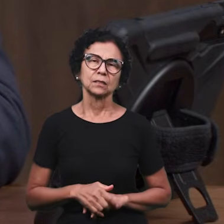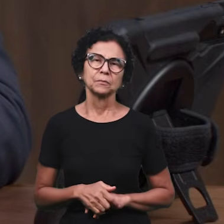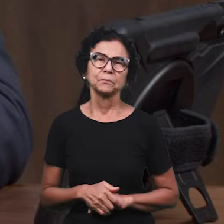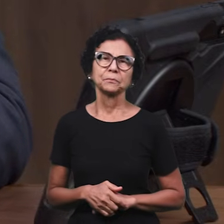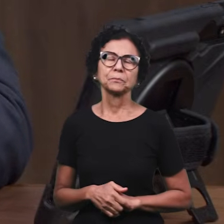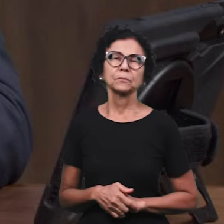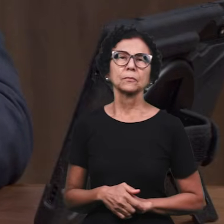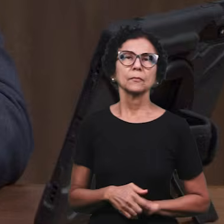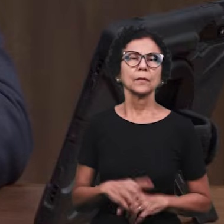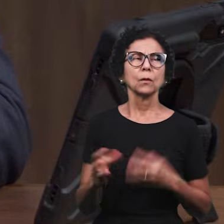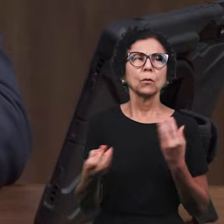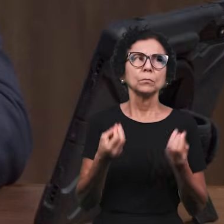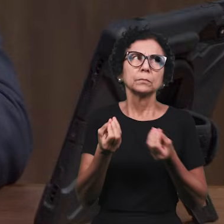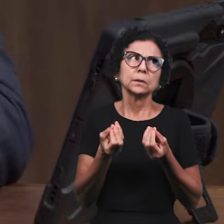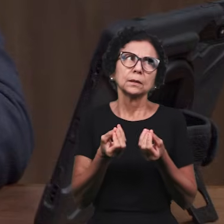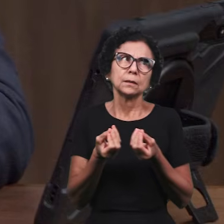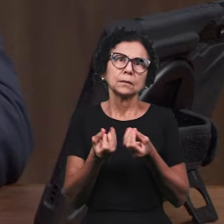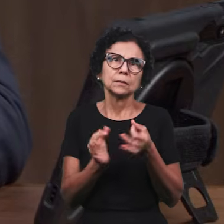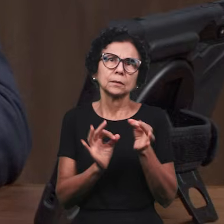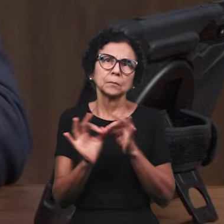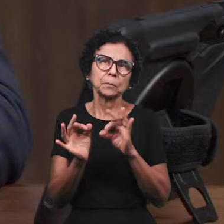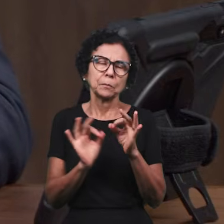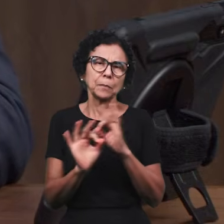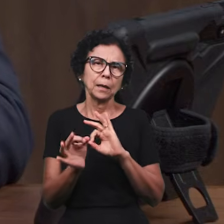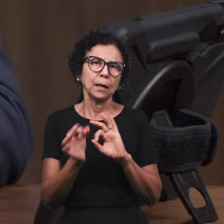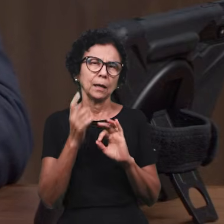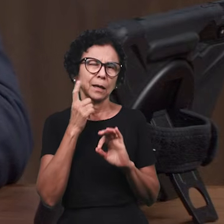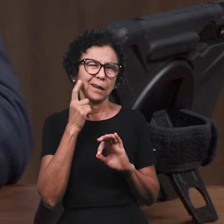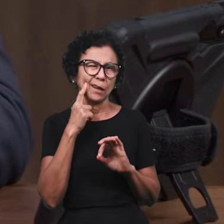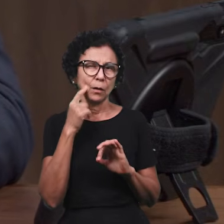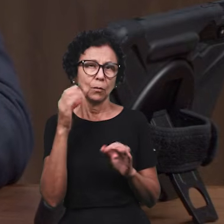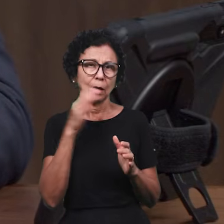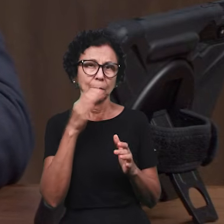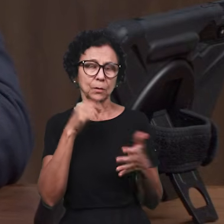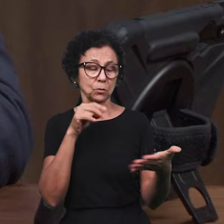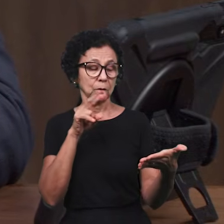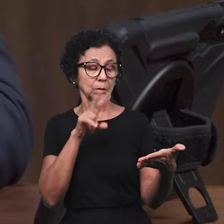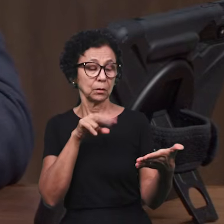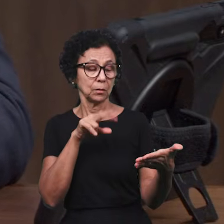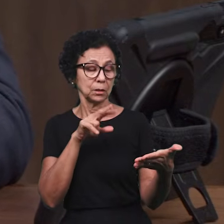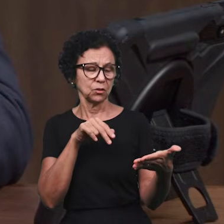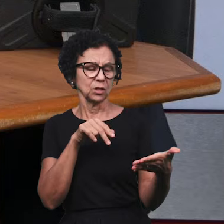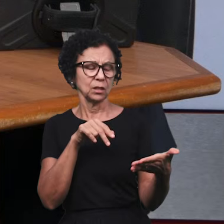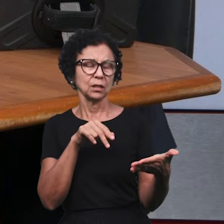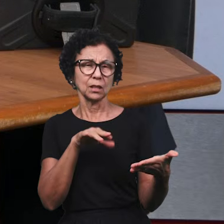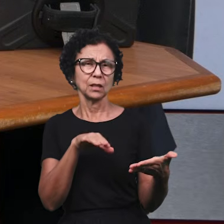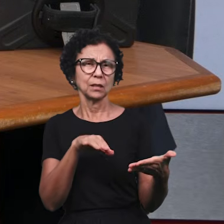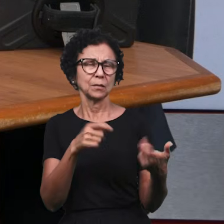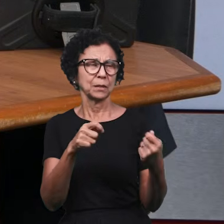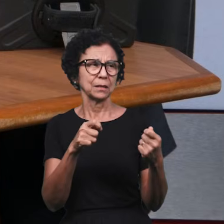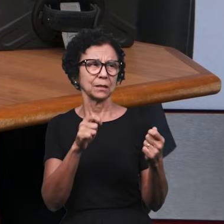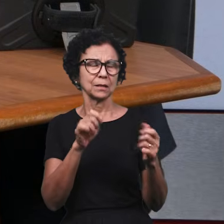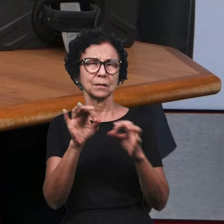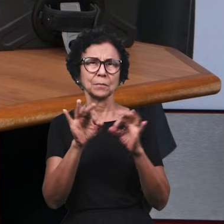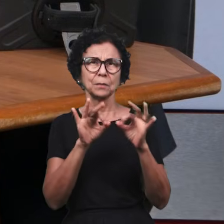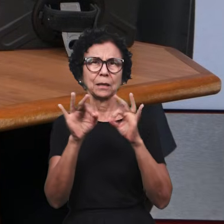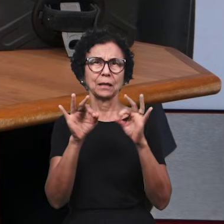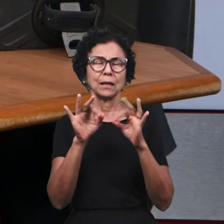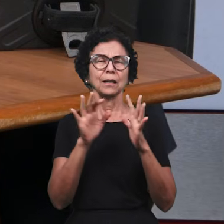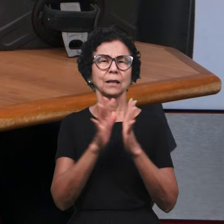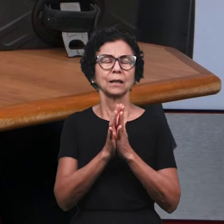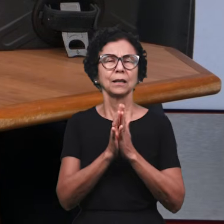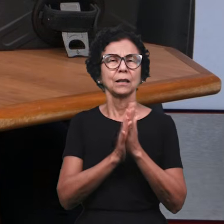ali, né? Quando eu dei uma olhada superficial, eu vi que a gente tem que preparar a área doadora, né?